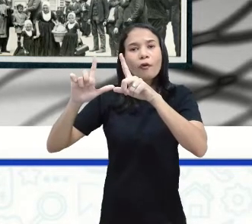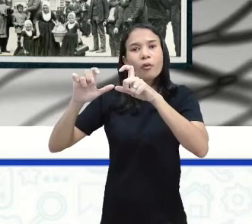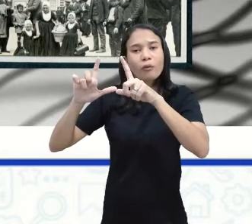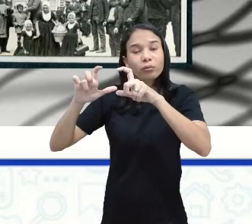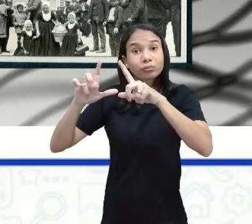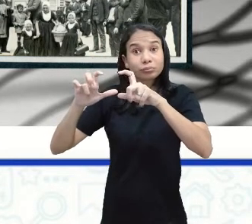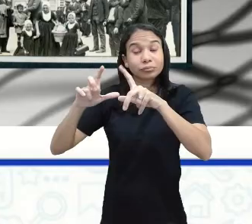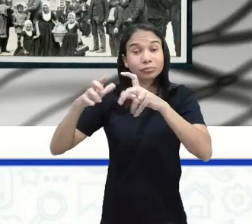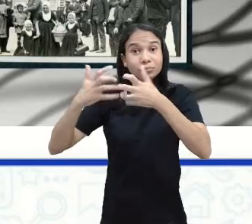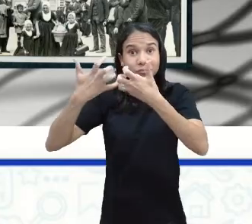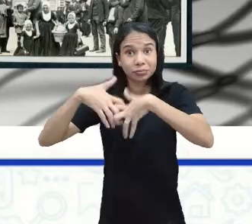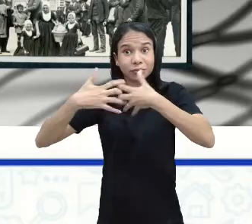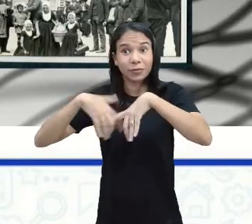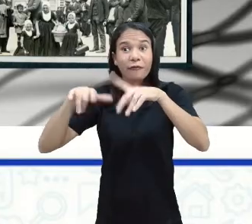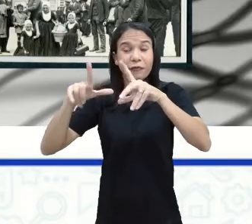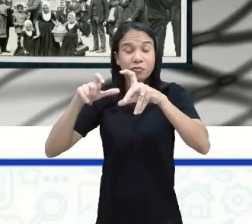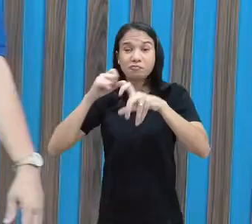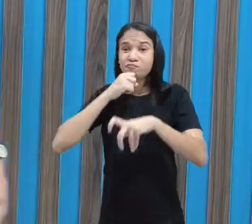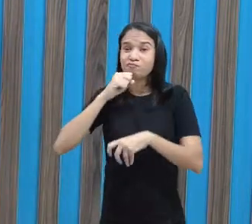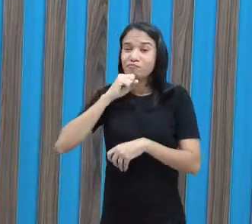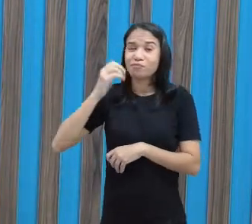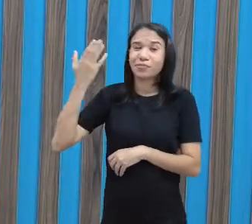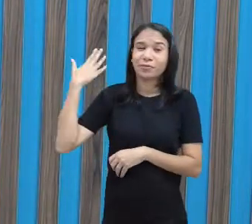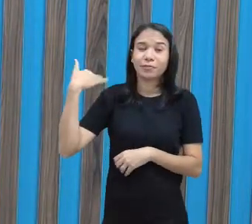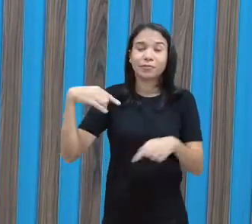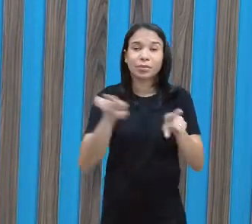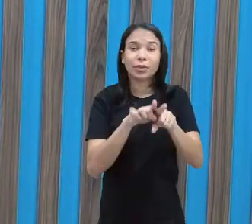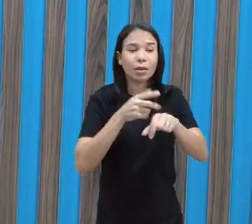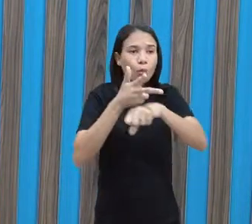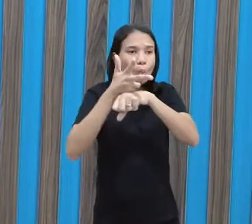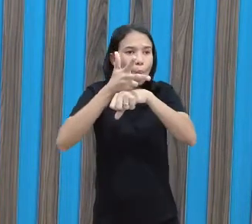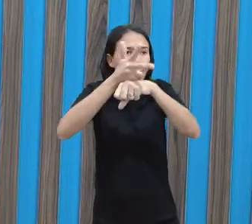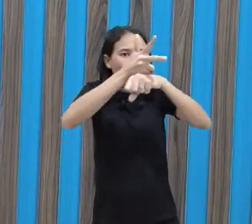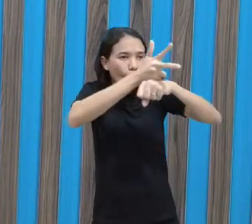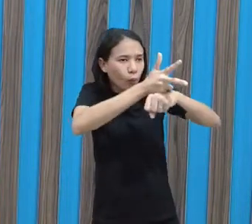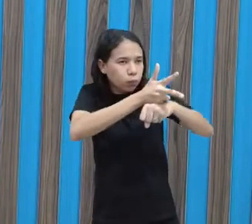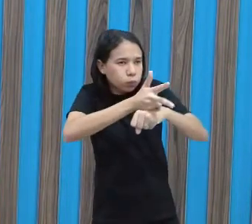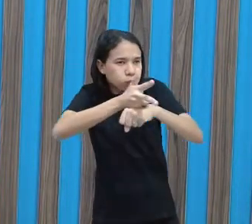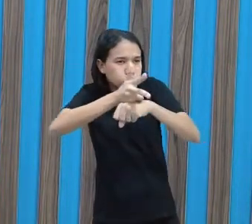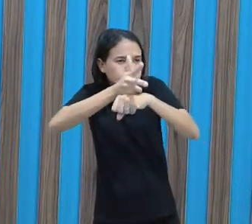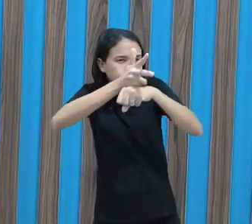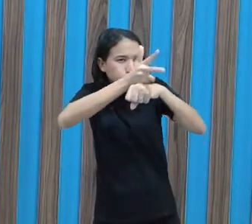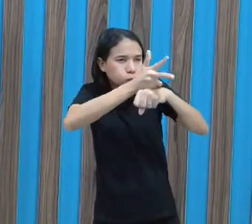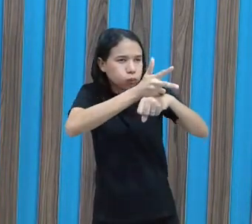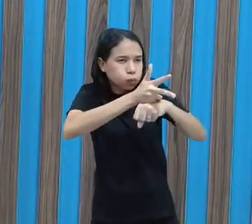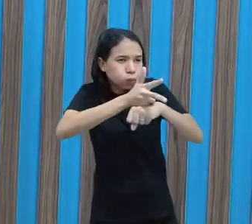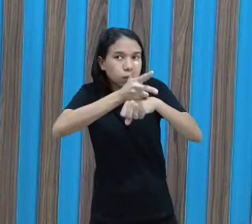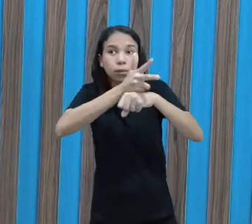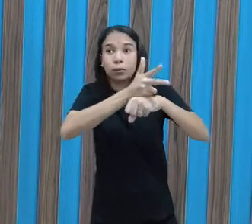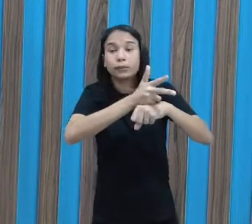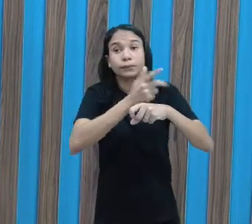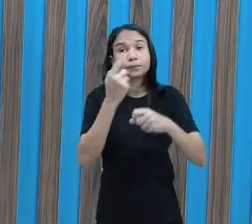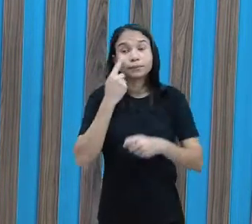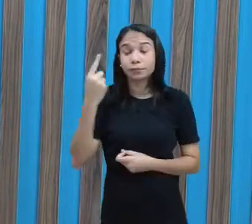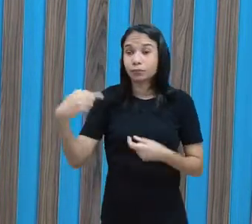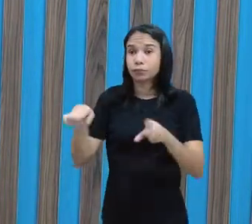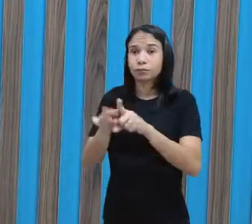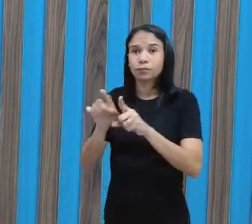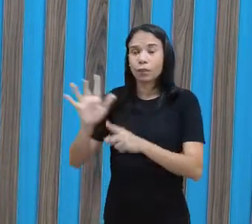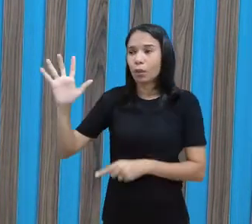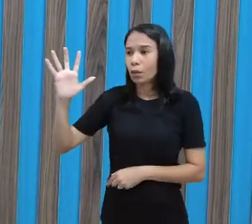né? A máquina fotográfica, e aqui a câmera, né, cinematográfica. Aqui vocês estão